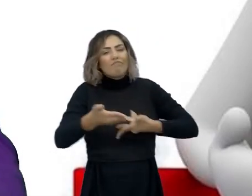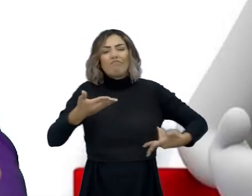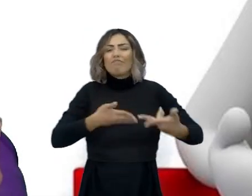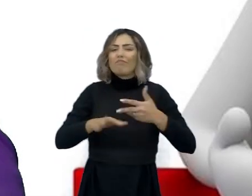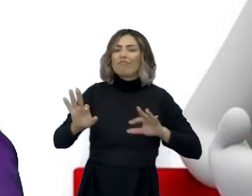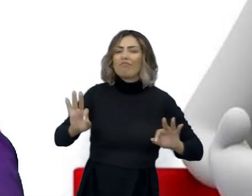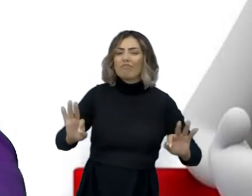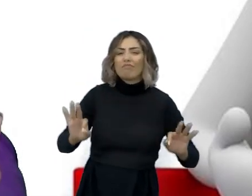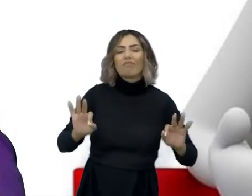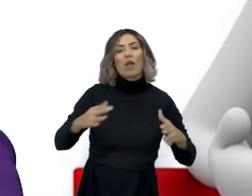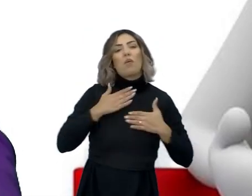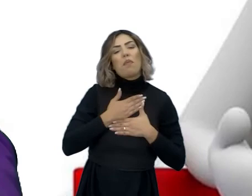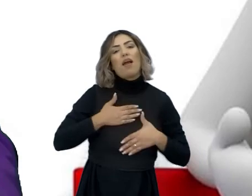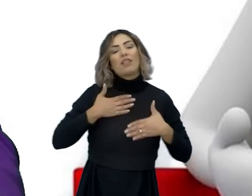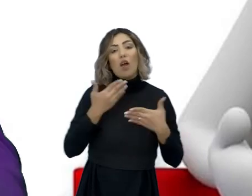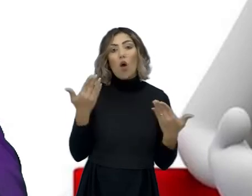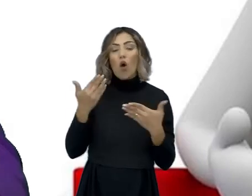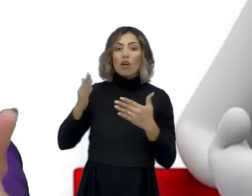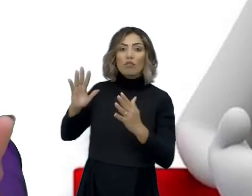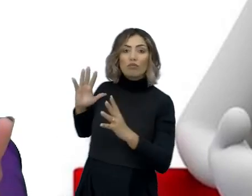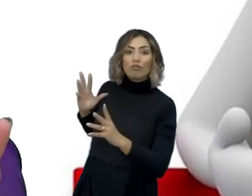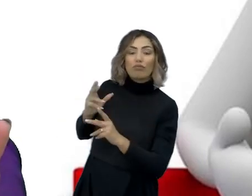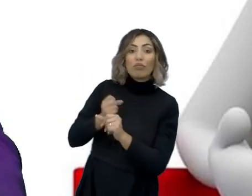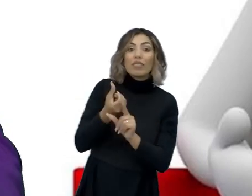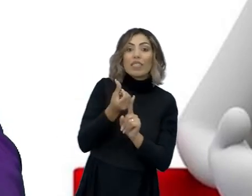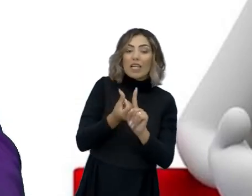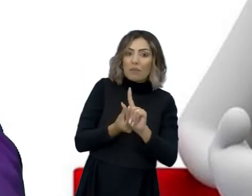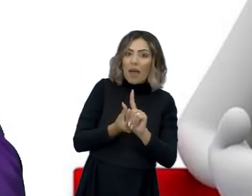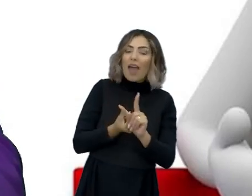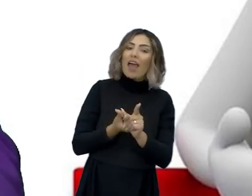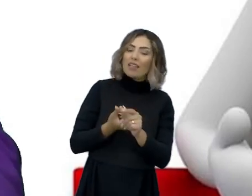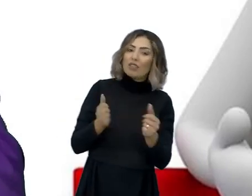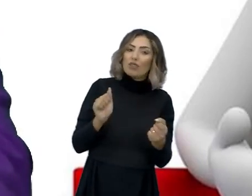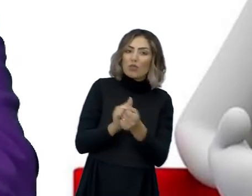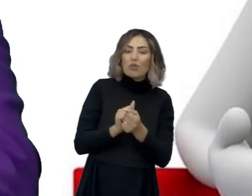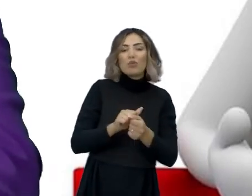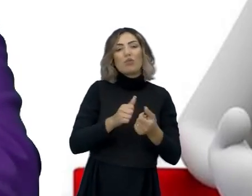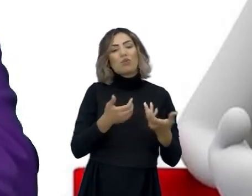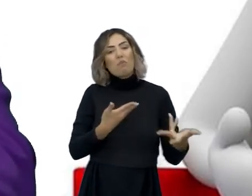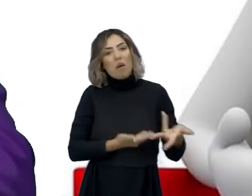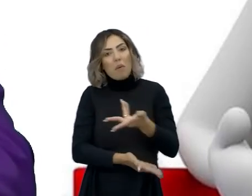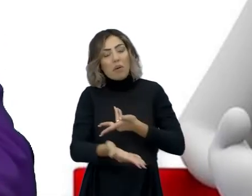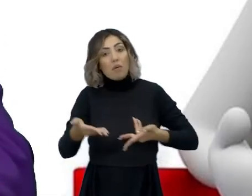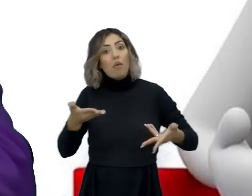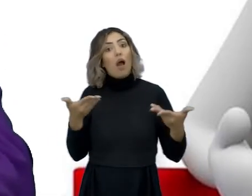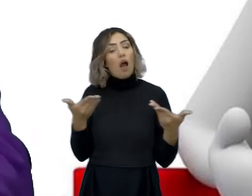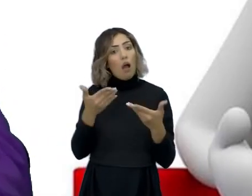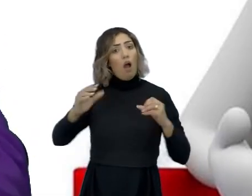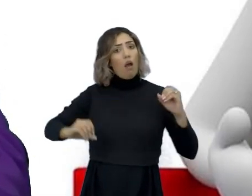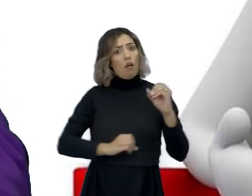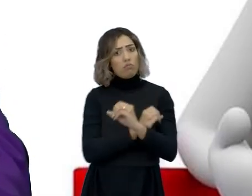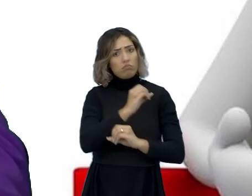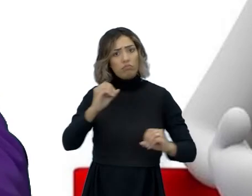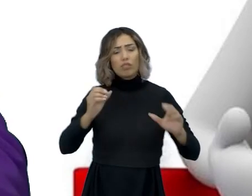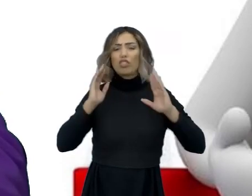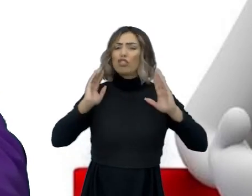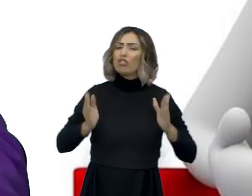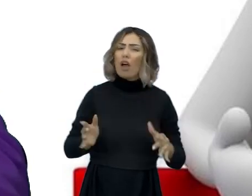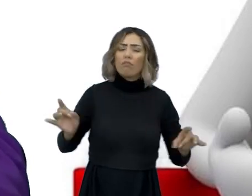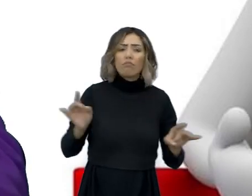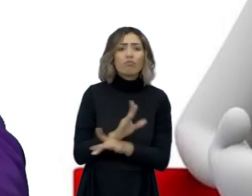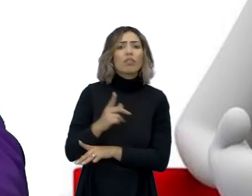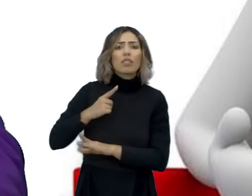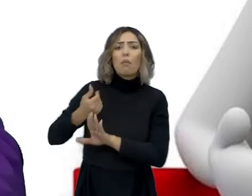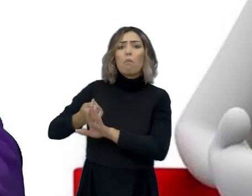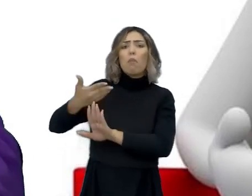vocês essa unidade, esses 6 meses. Esses vídeos estão aí disponíveis, o Centro de Mídias ofertou aqui todos os